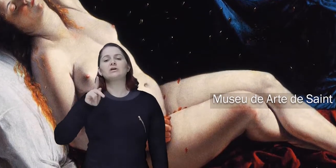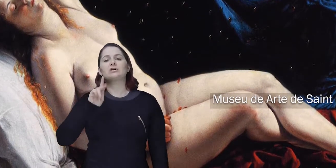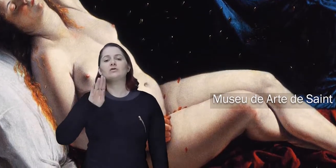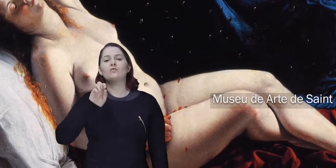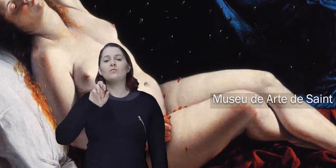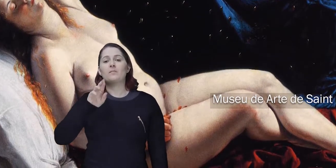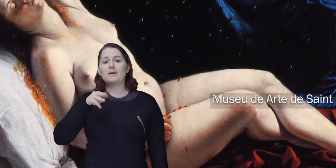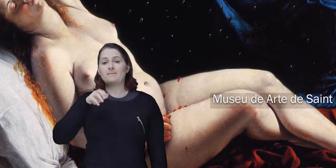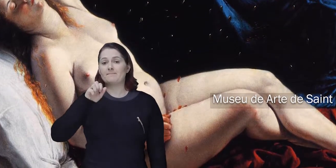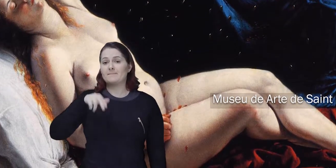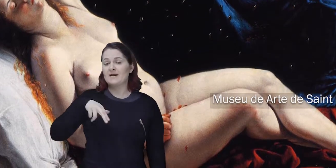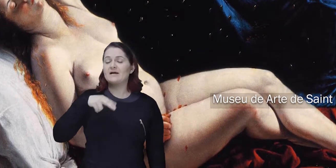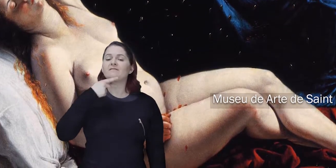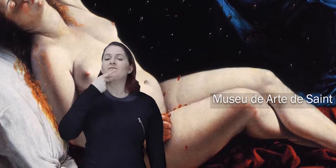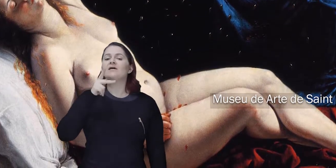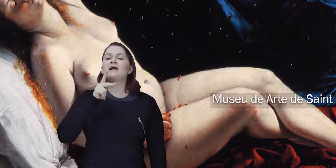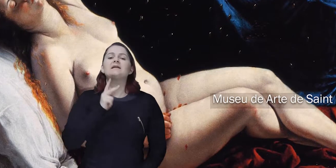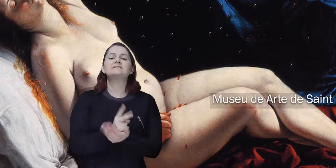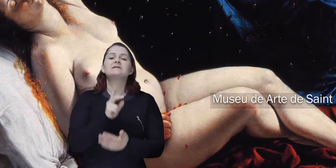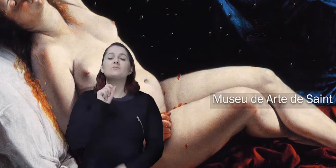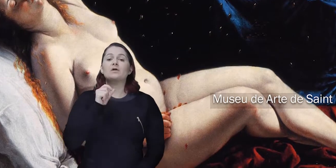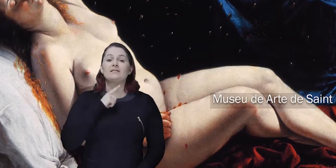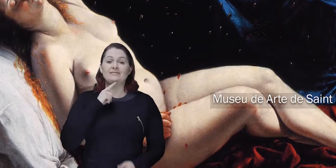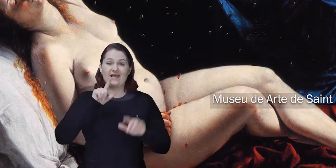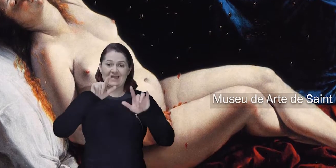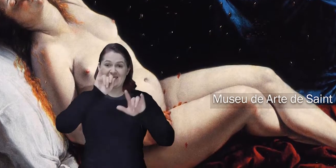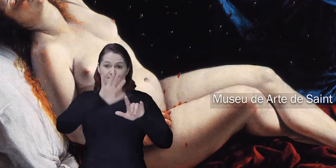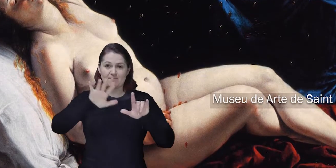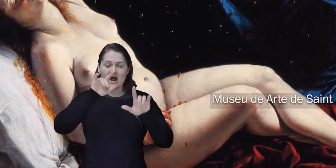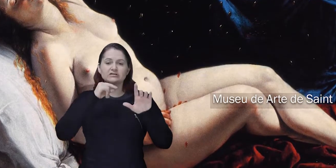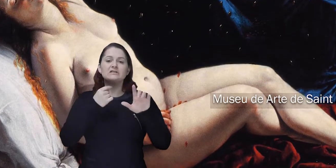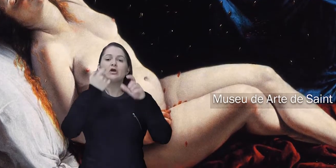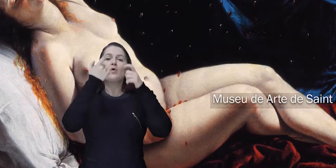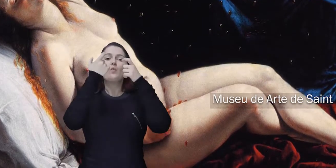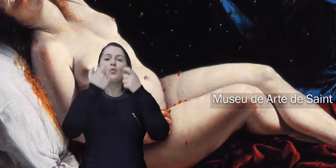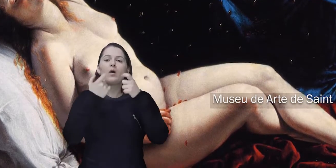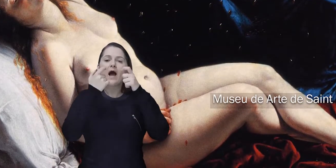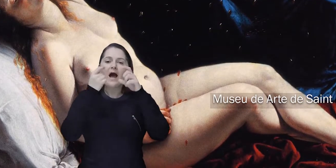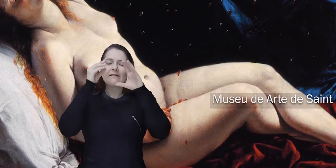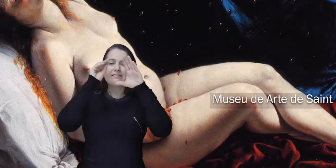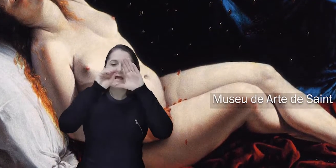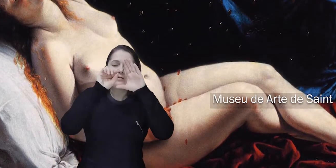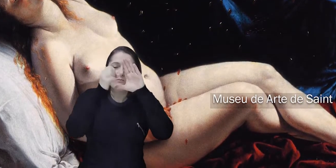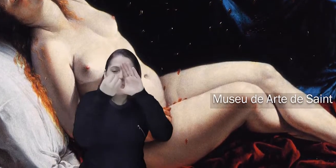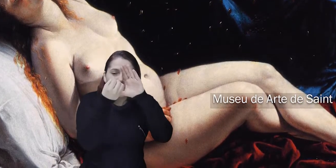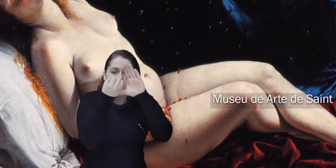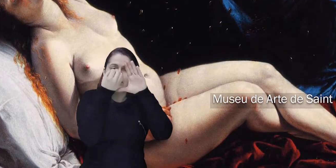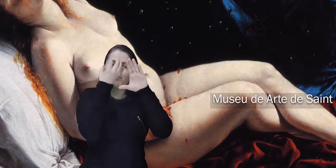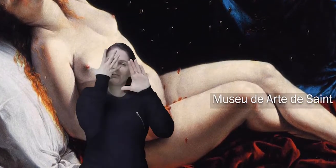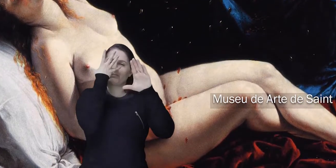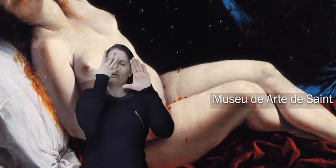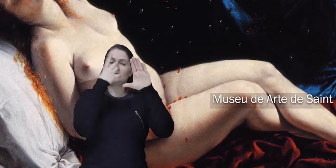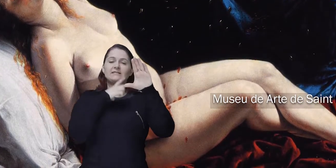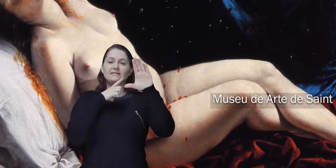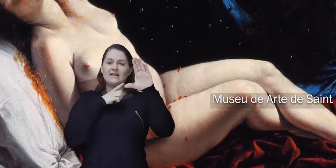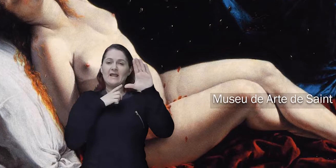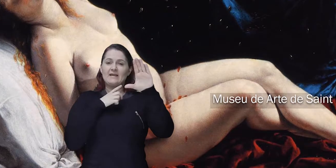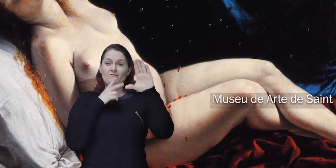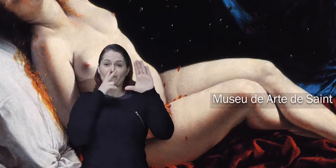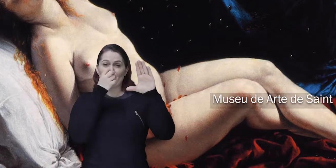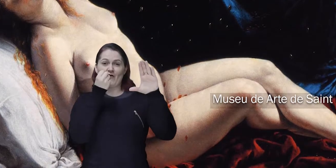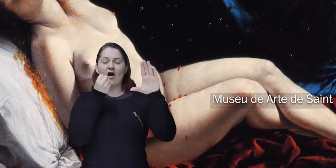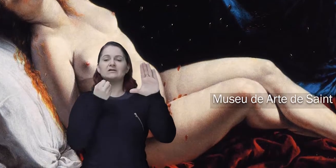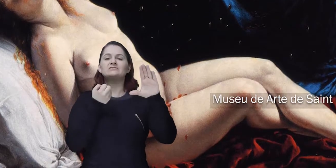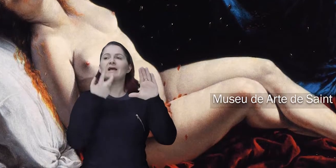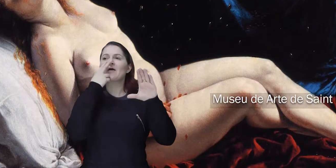a imagem, sempre há um ponto da imagem em que algo arde, algo queima. E é como se o historiador da imagem tivesse que